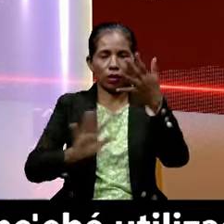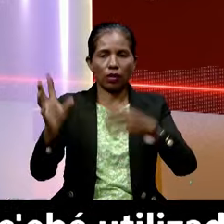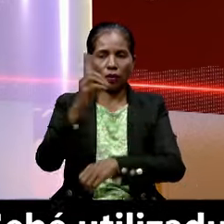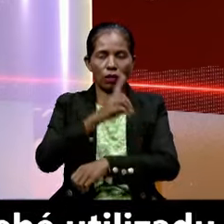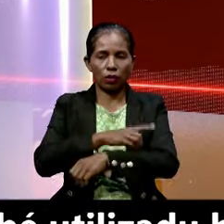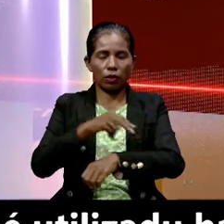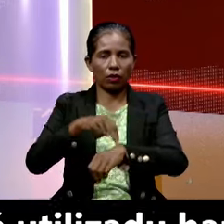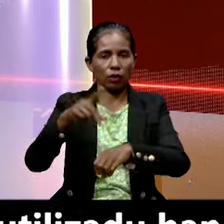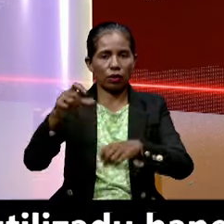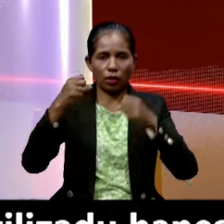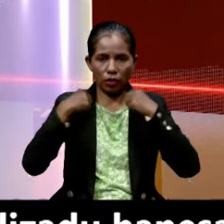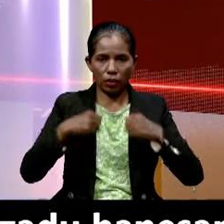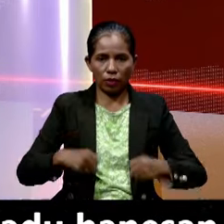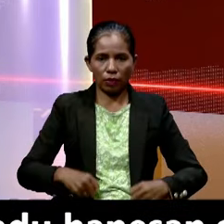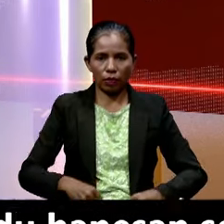Nacional Saúde.